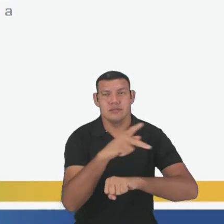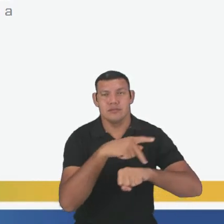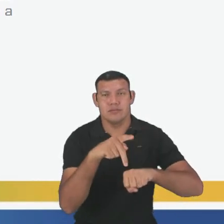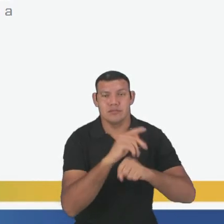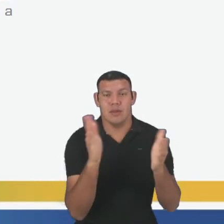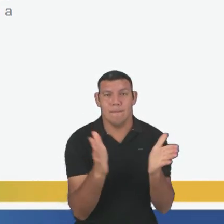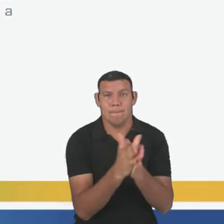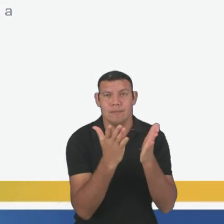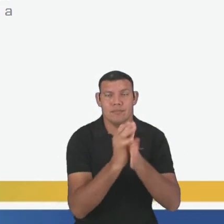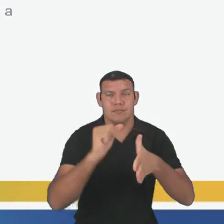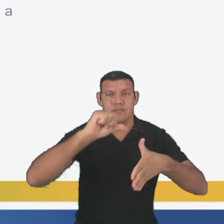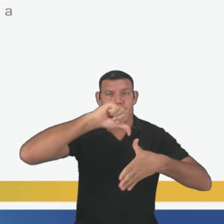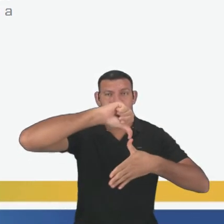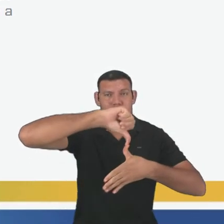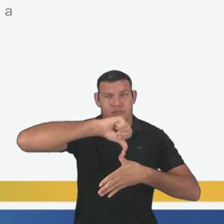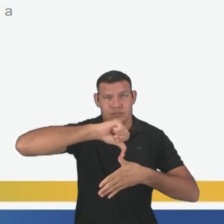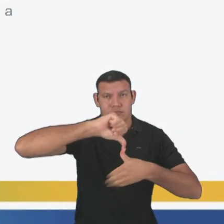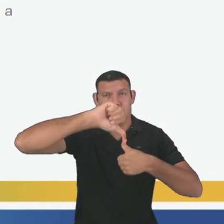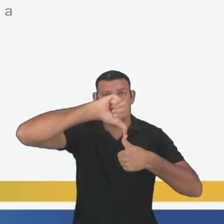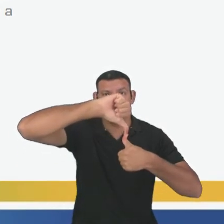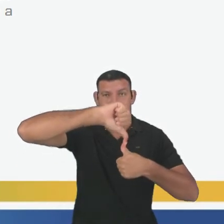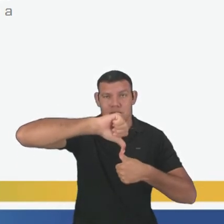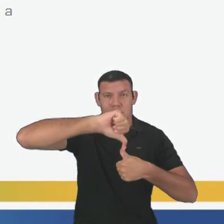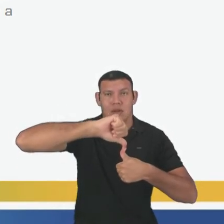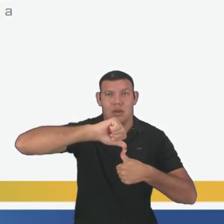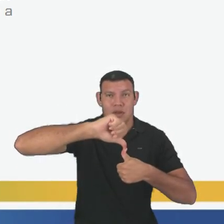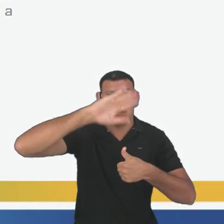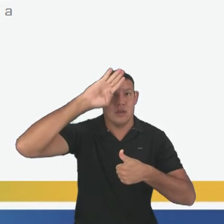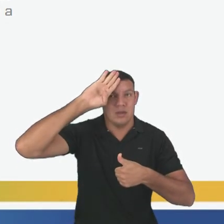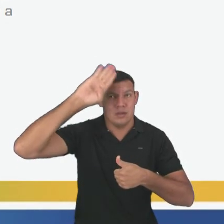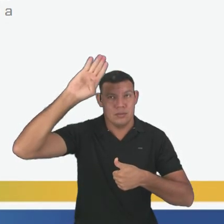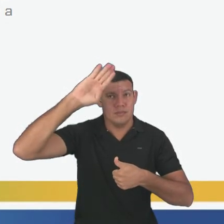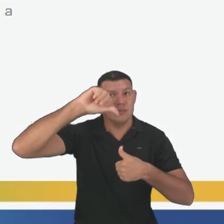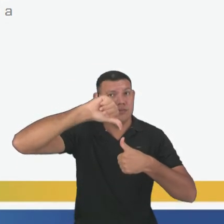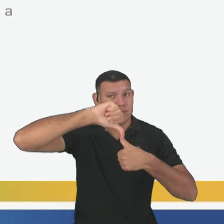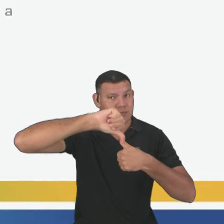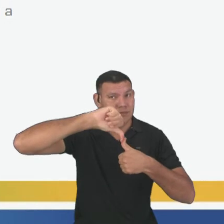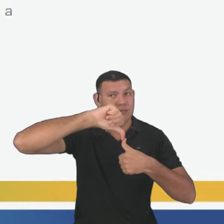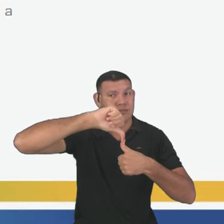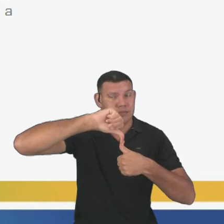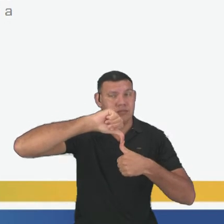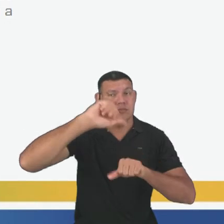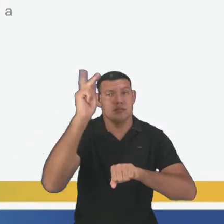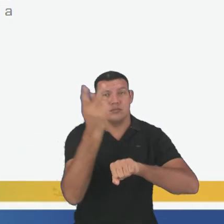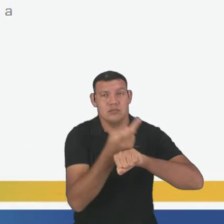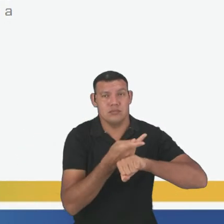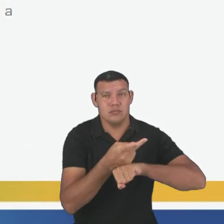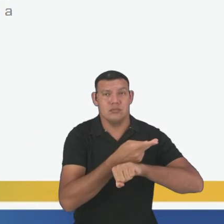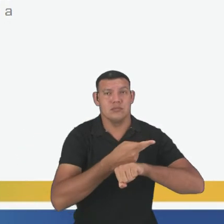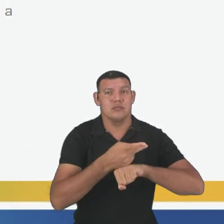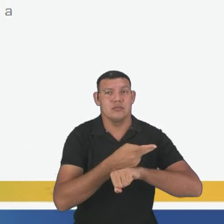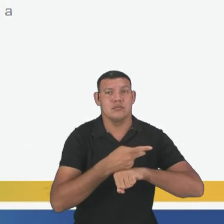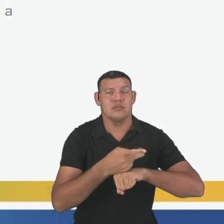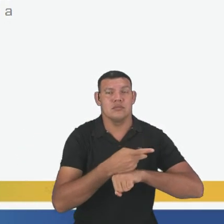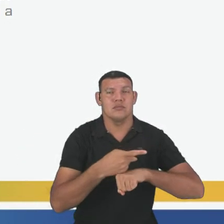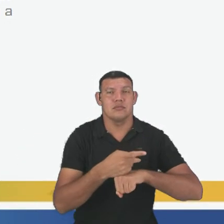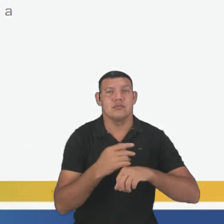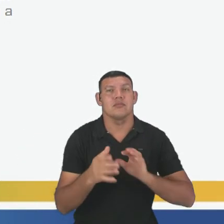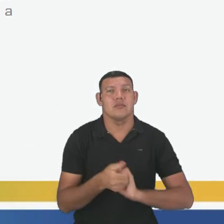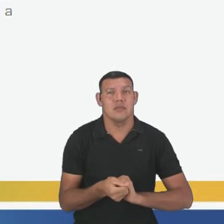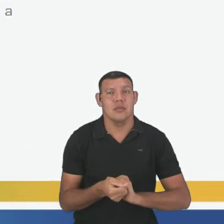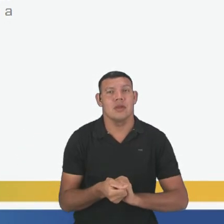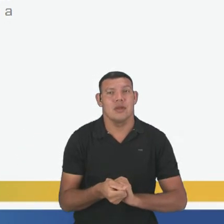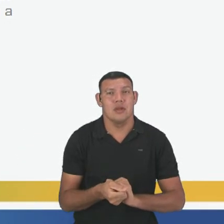do Sul, da América Central, principalmente da América Central, em busca de uma chegada